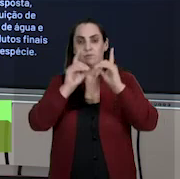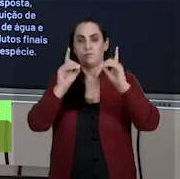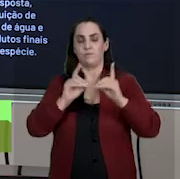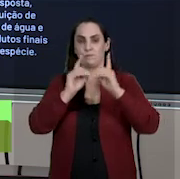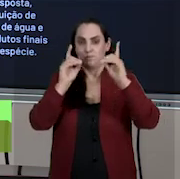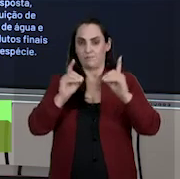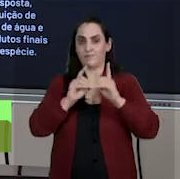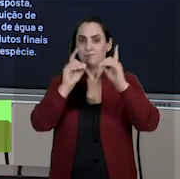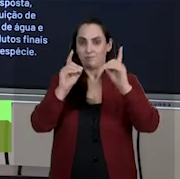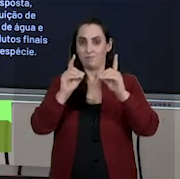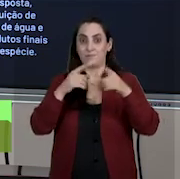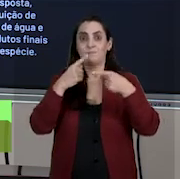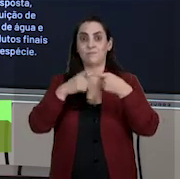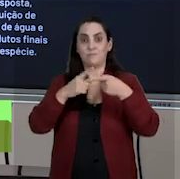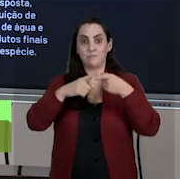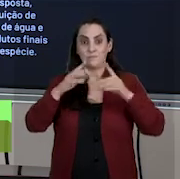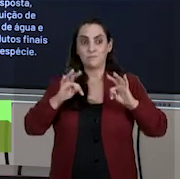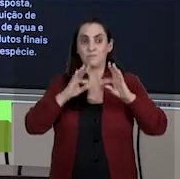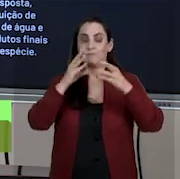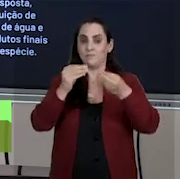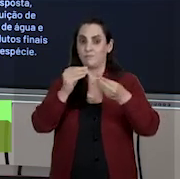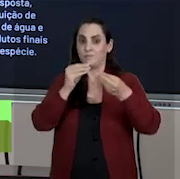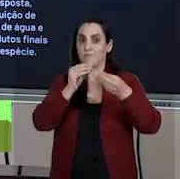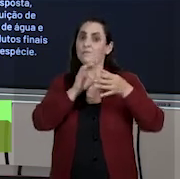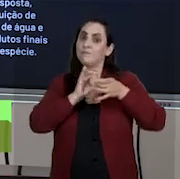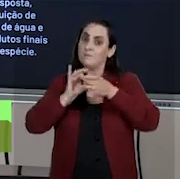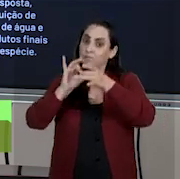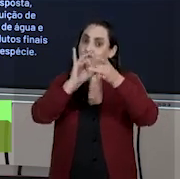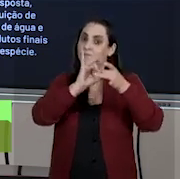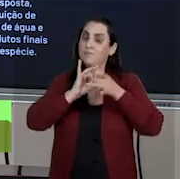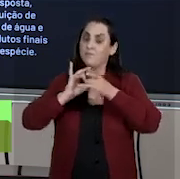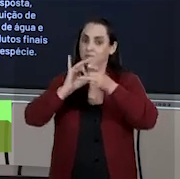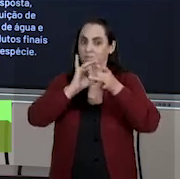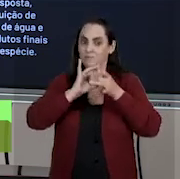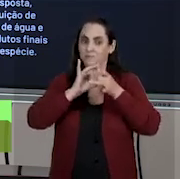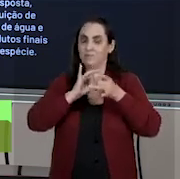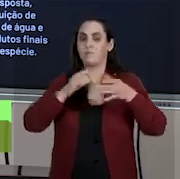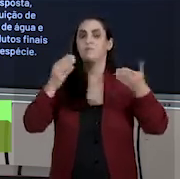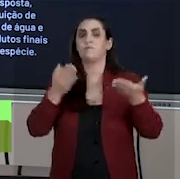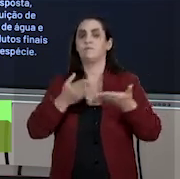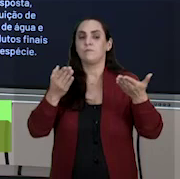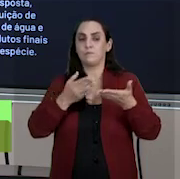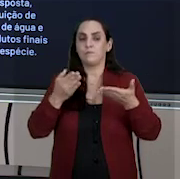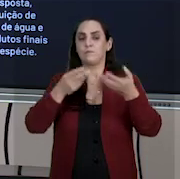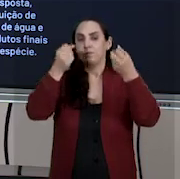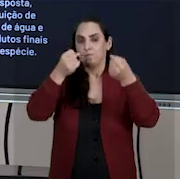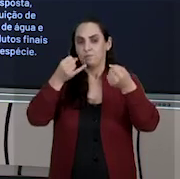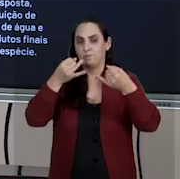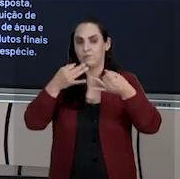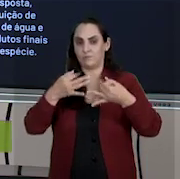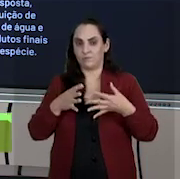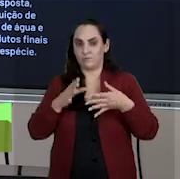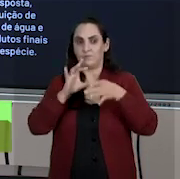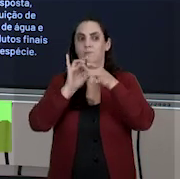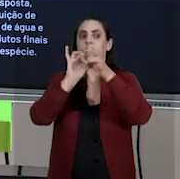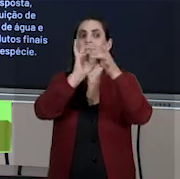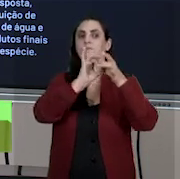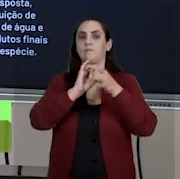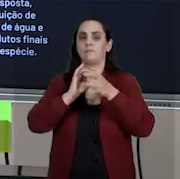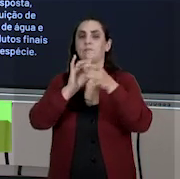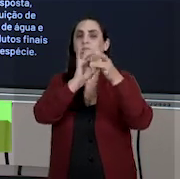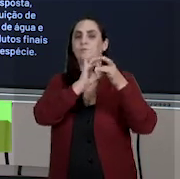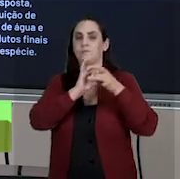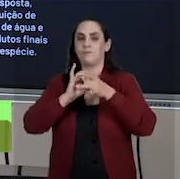eles funcionam todos de forma integrada, tá? Então, na aula de hoje, nós vamos trabalhar essa integração,